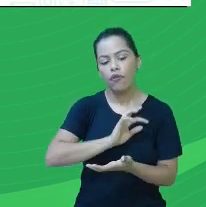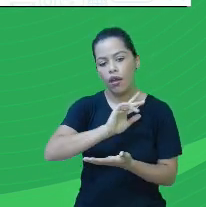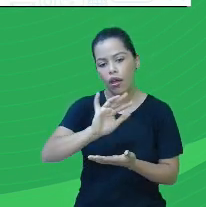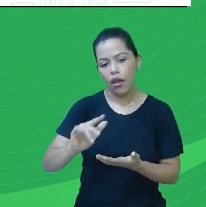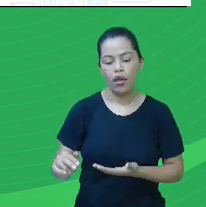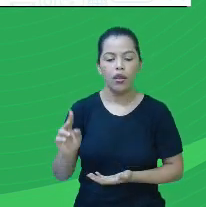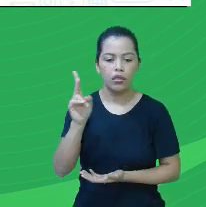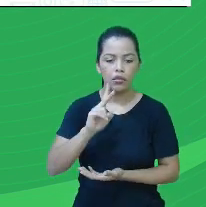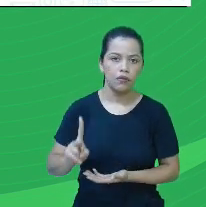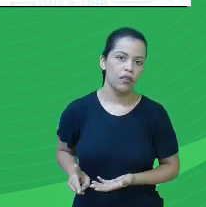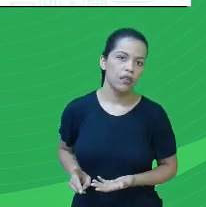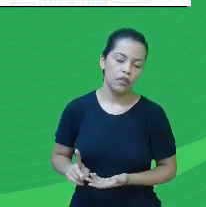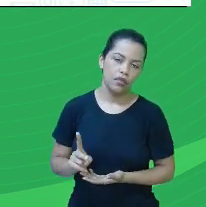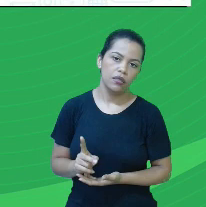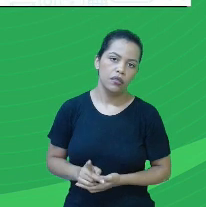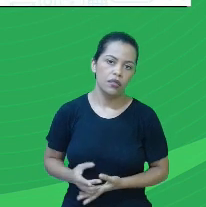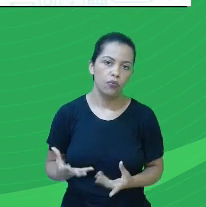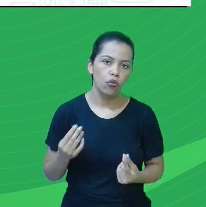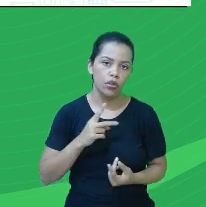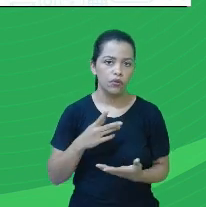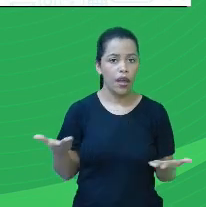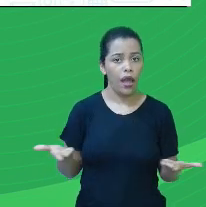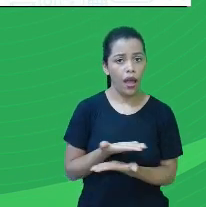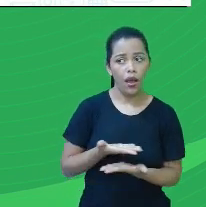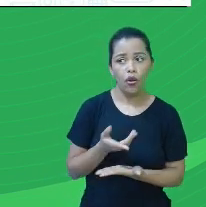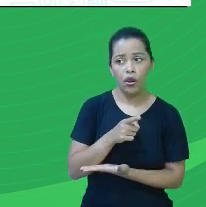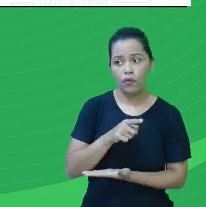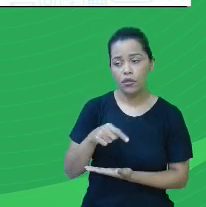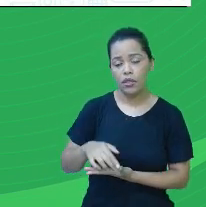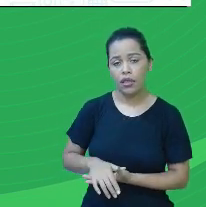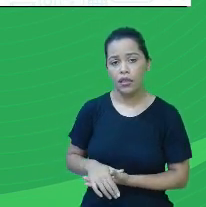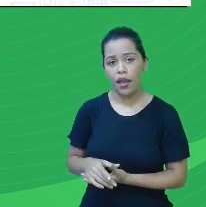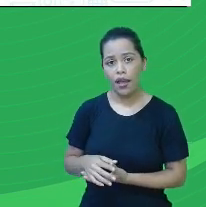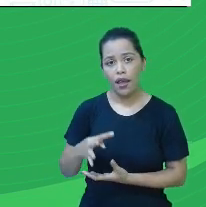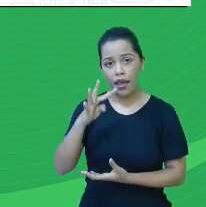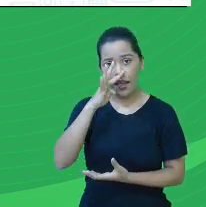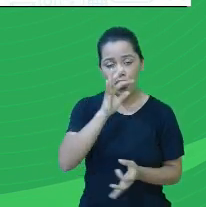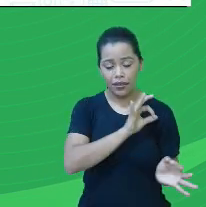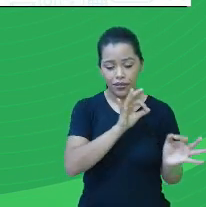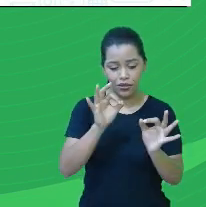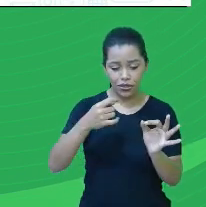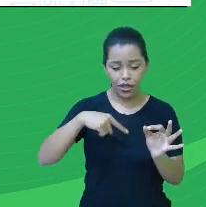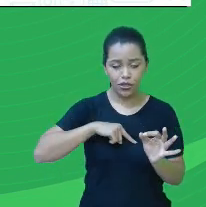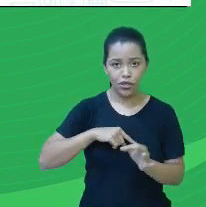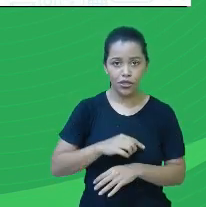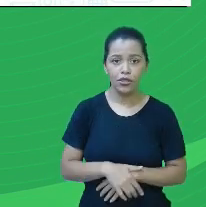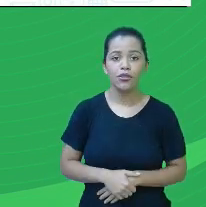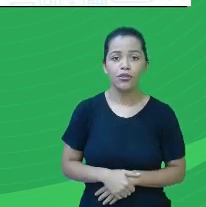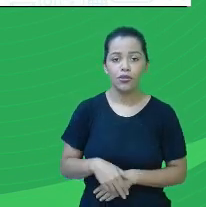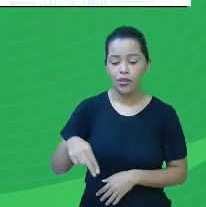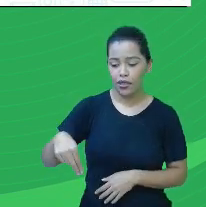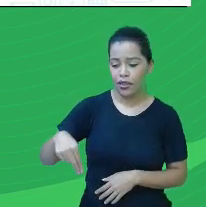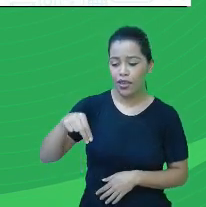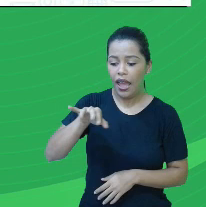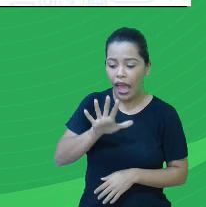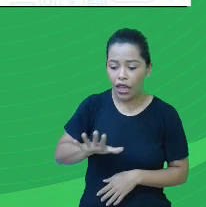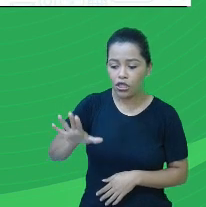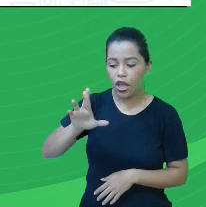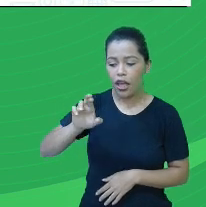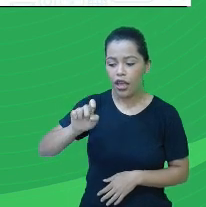vezes. É onde você está agora nos assistindo. Muito bem, Pernambuco está aí. Que região é essa?